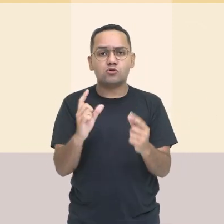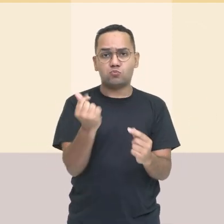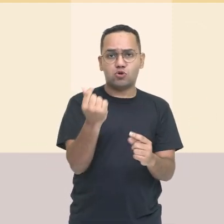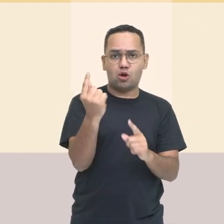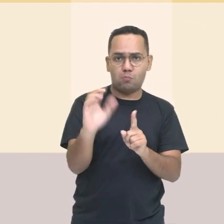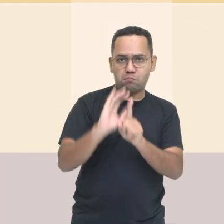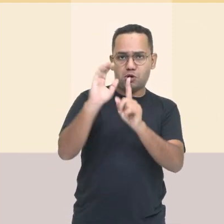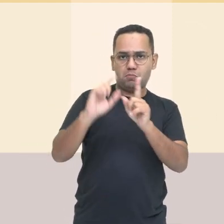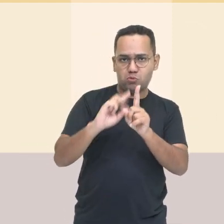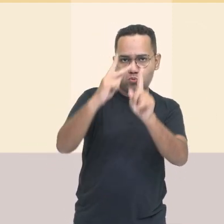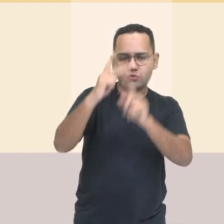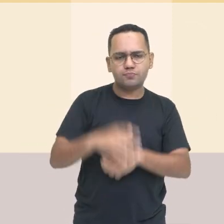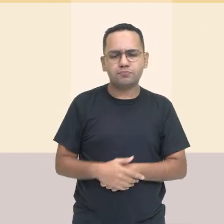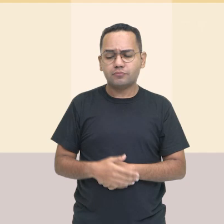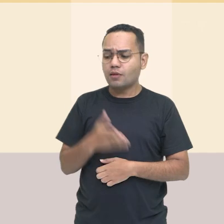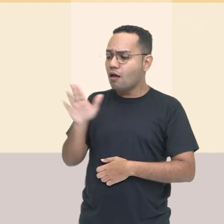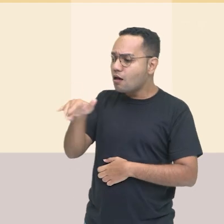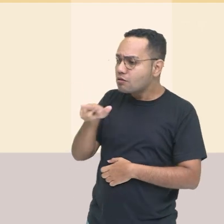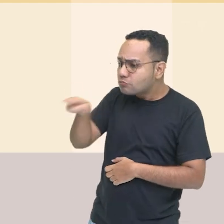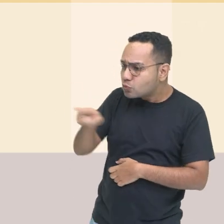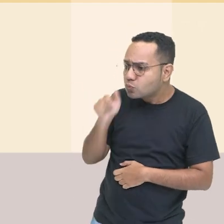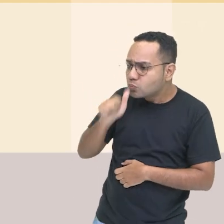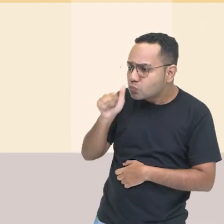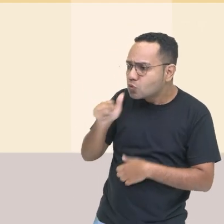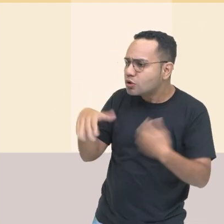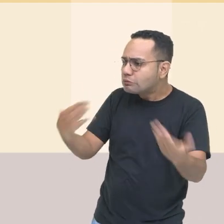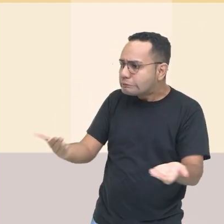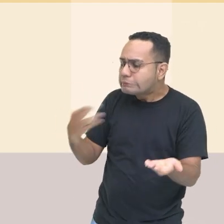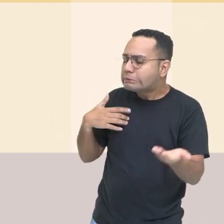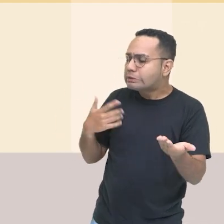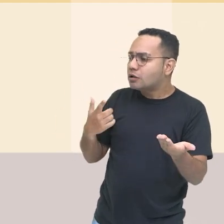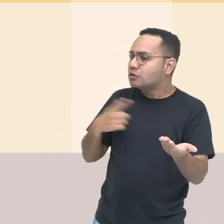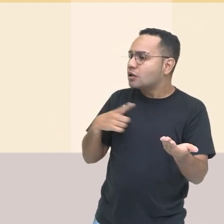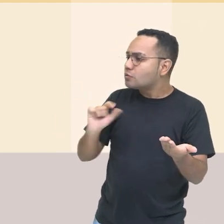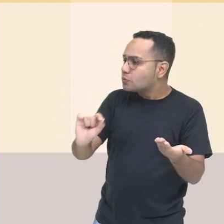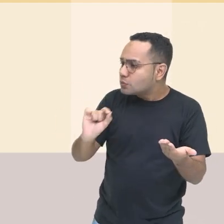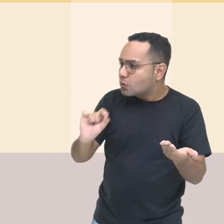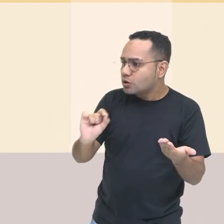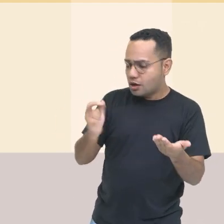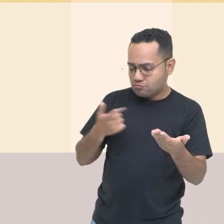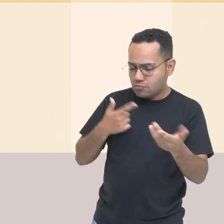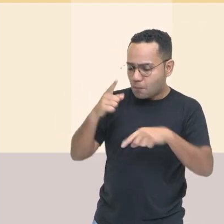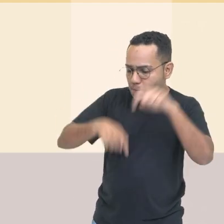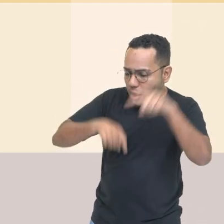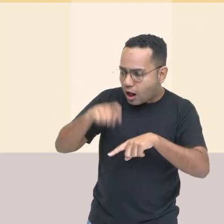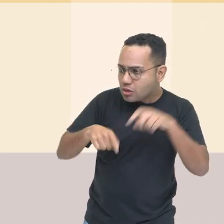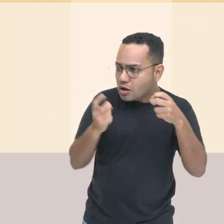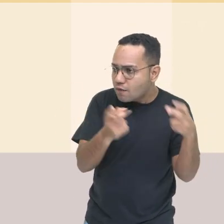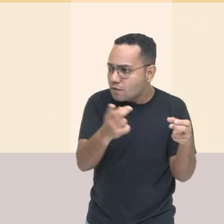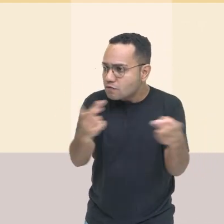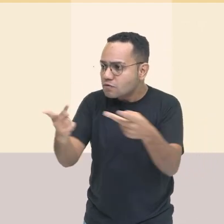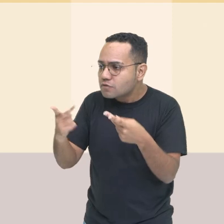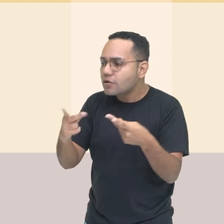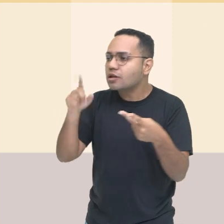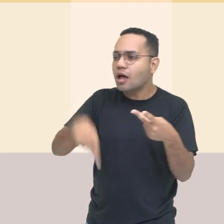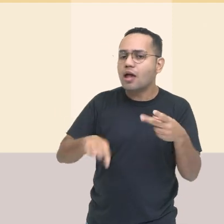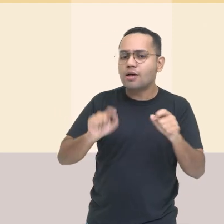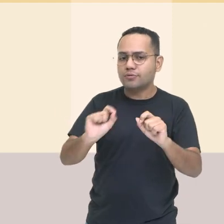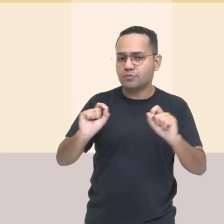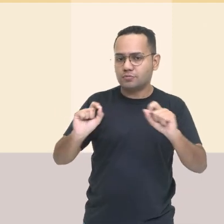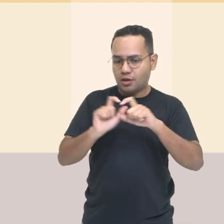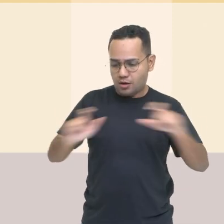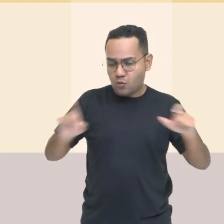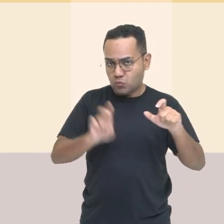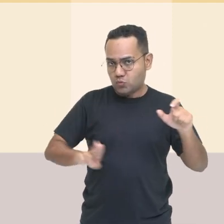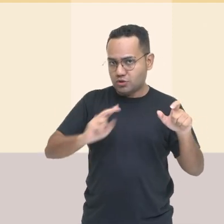artesanatos. Luísa, o nosso consultor financeiro informou que o lucro com a venda dos nossos produtos é definido